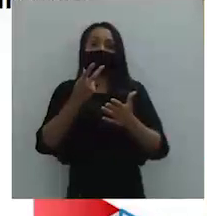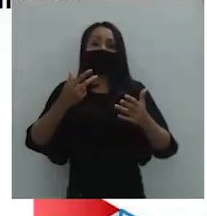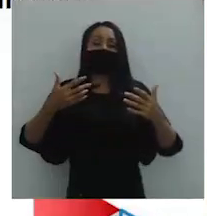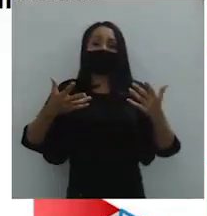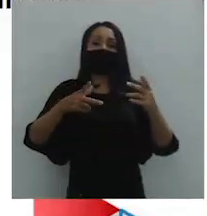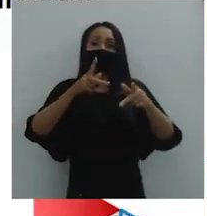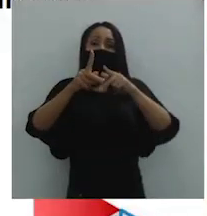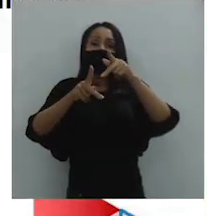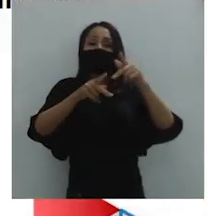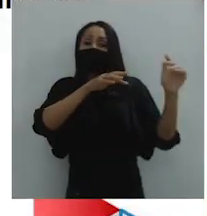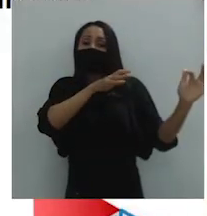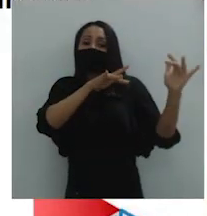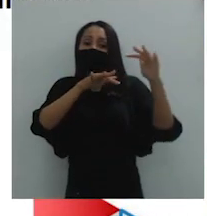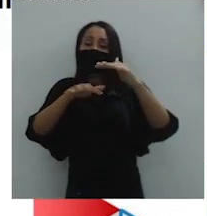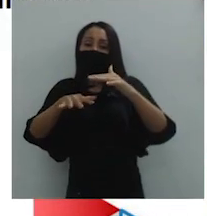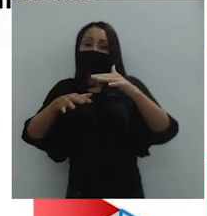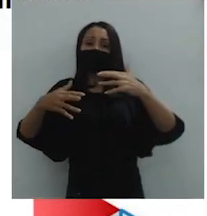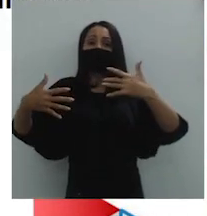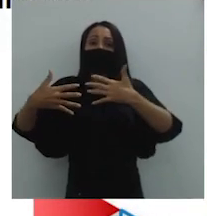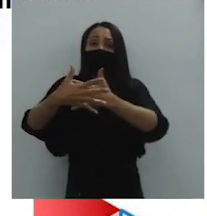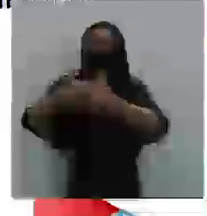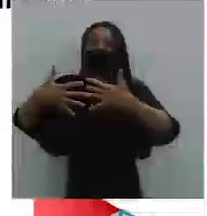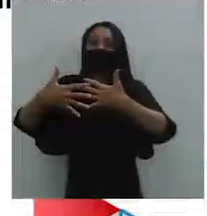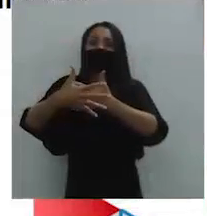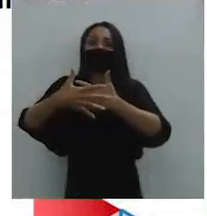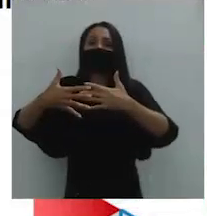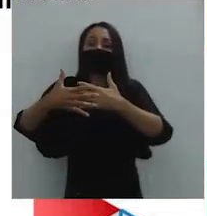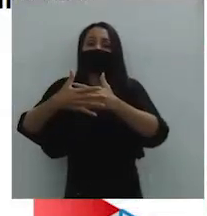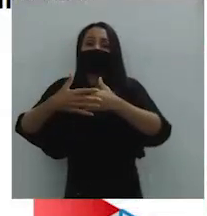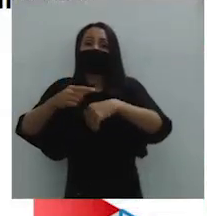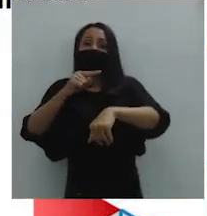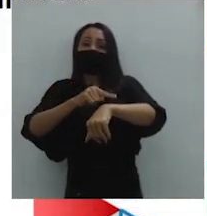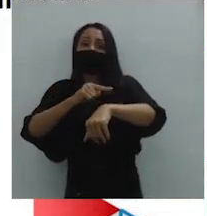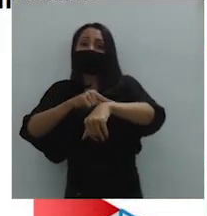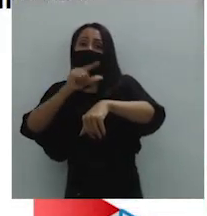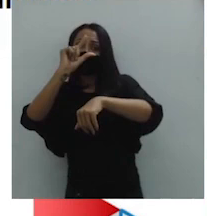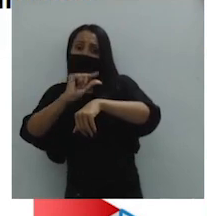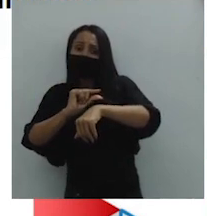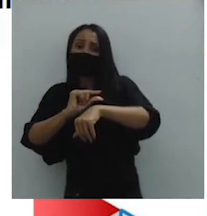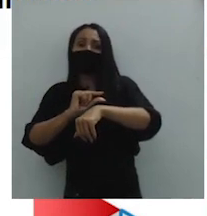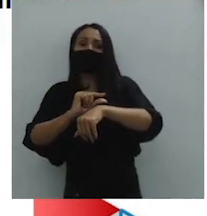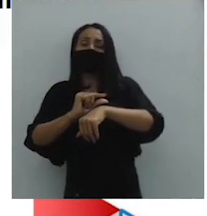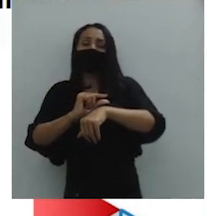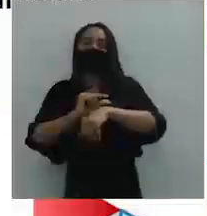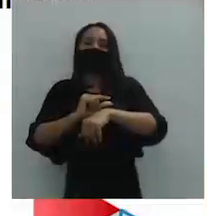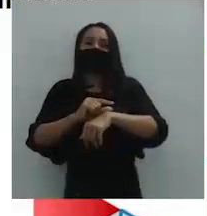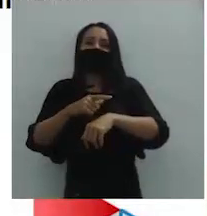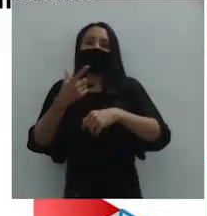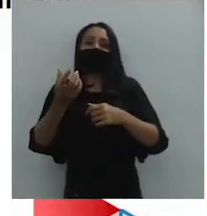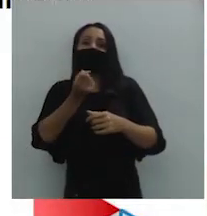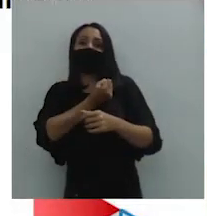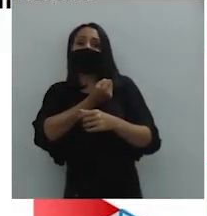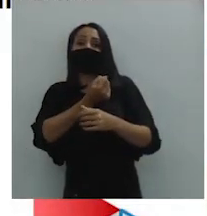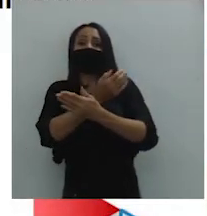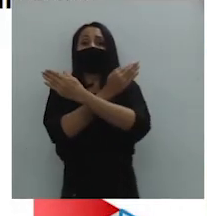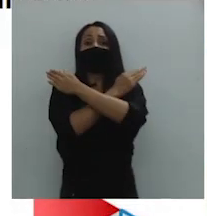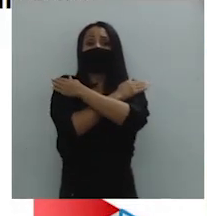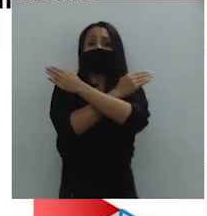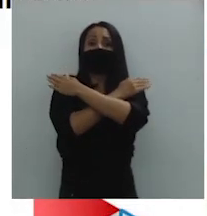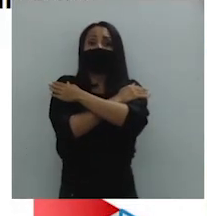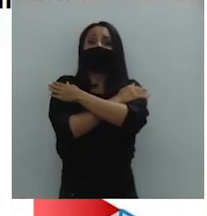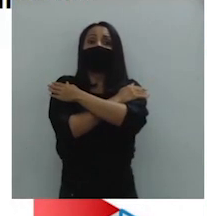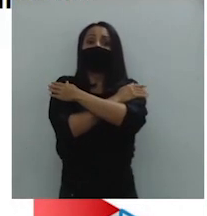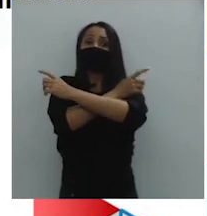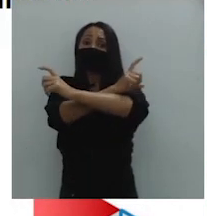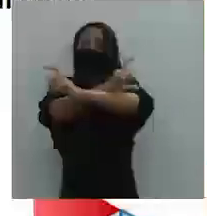populacional, que havia se deslocado em um curto espaço de tempo, né? E por essa razão, o número de desempregados também era